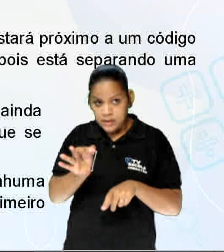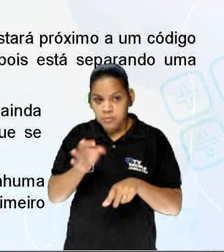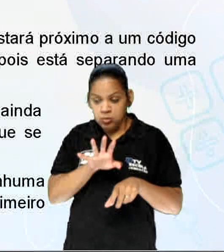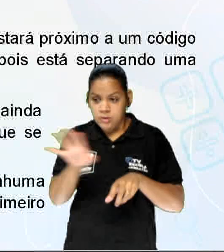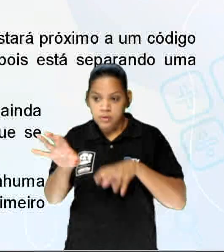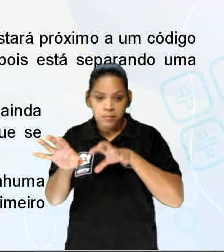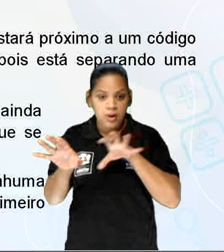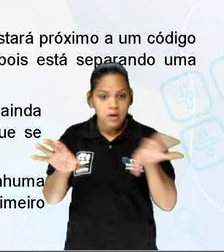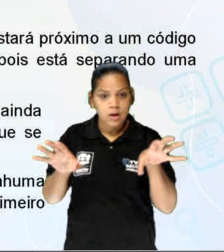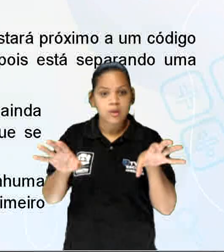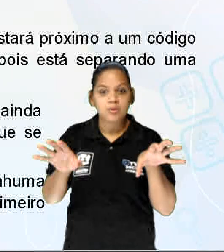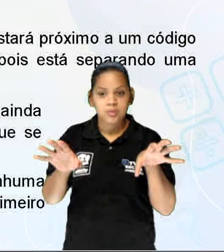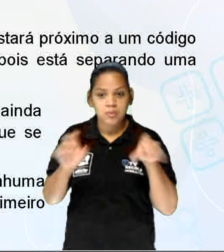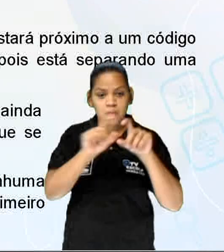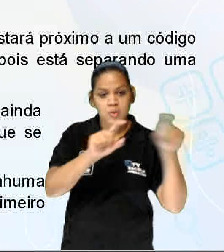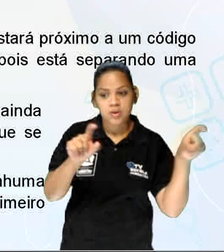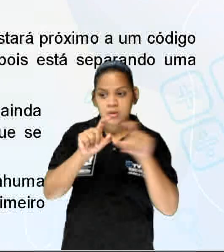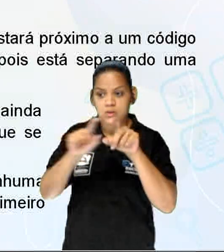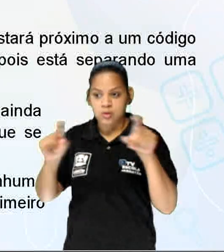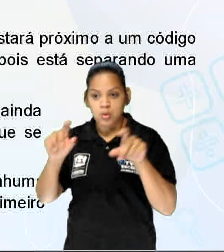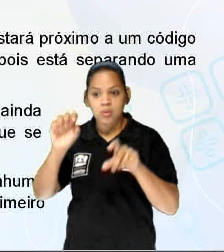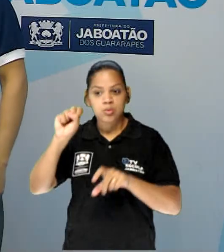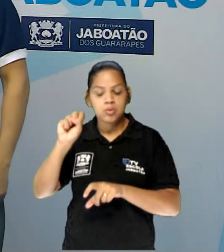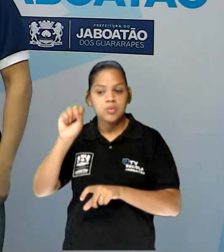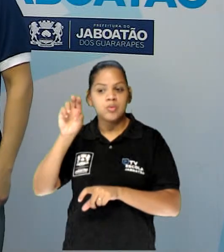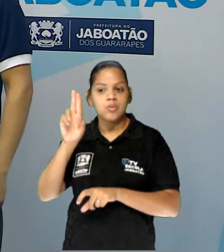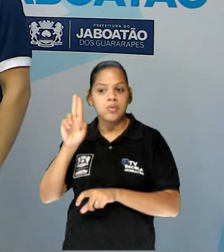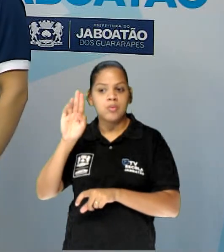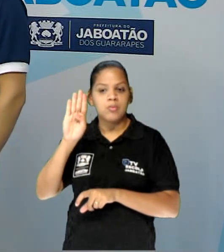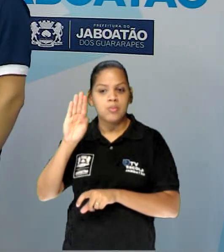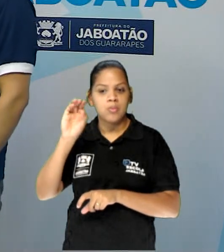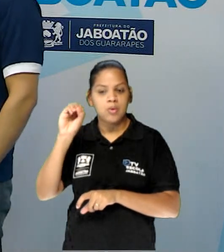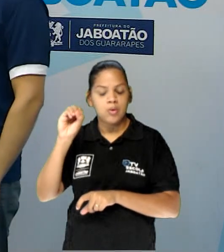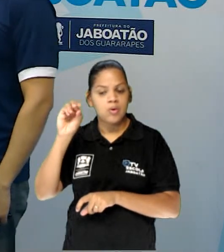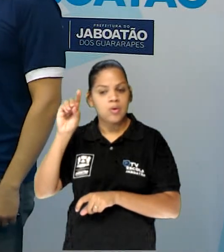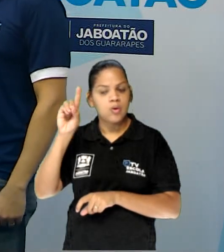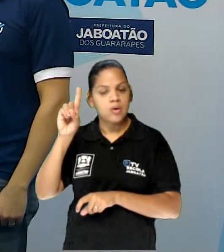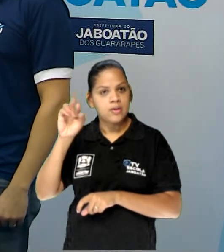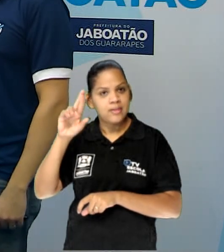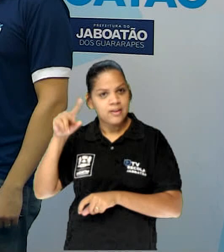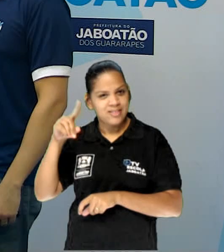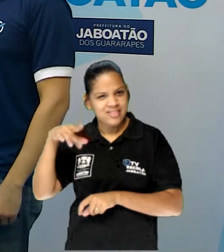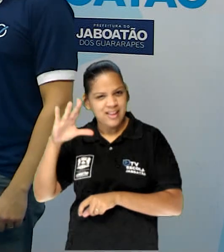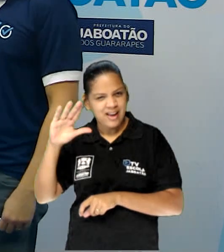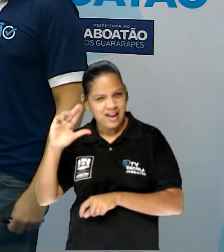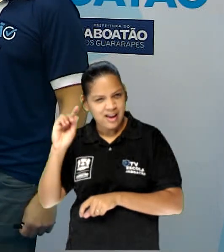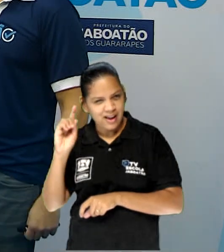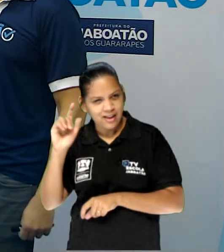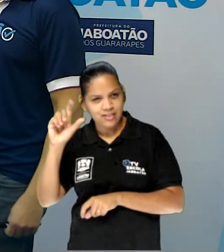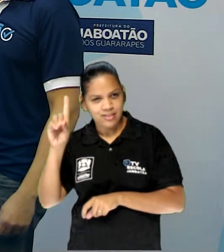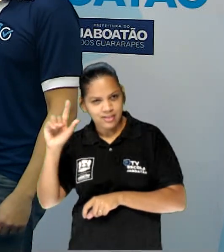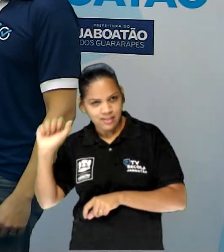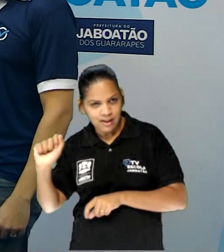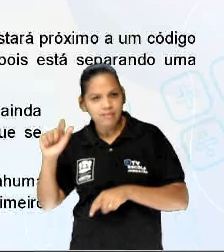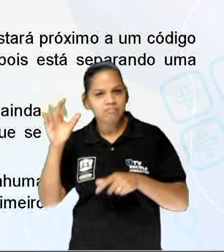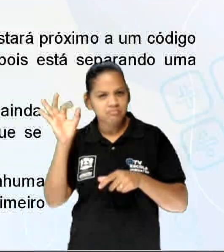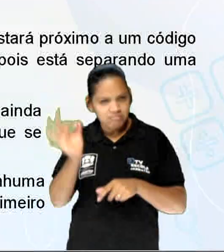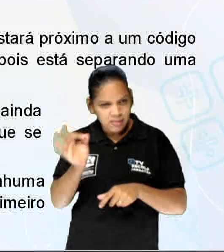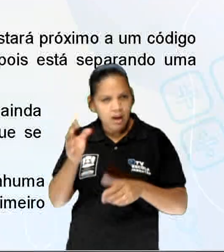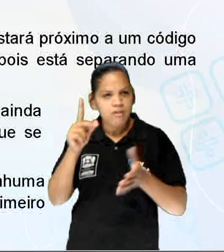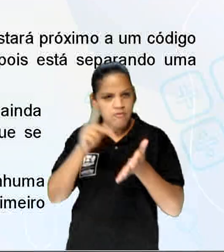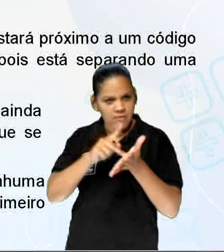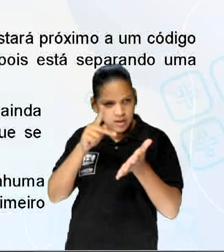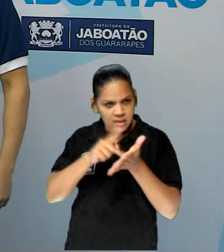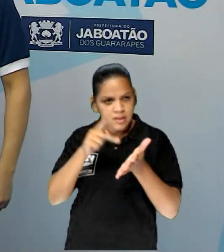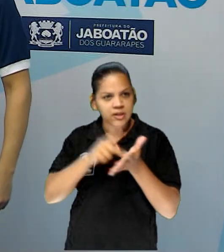oração subordinada, adjetiva, explicativa. Esse item está verdadeiro, pessoal. Se olharmos direitinho, né, a gente percebe que o